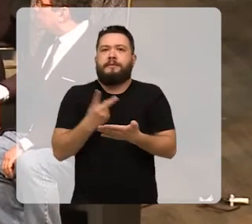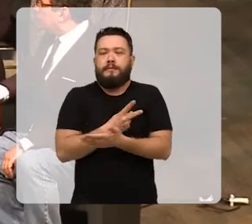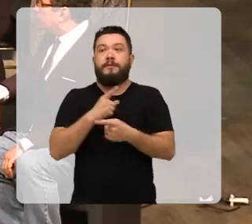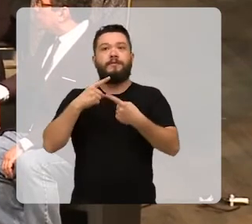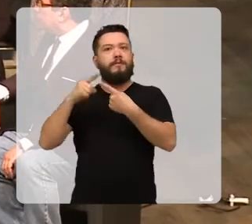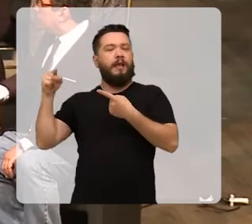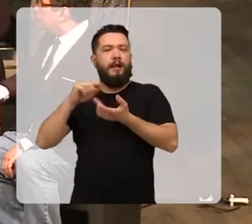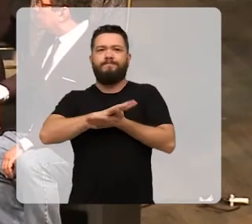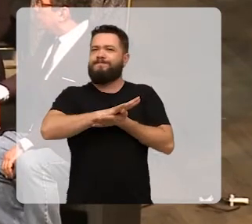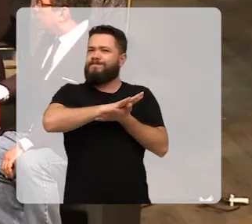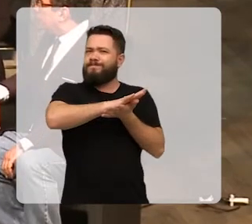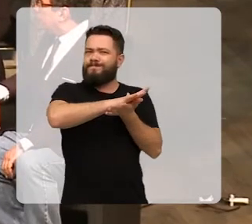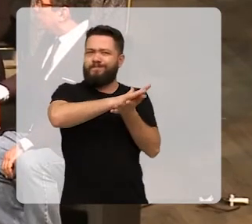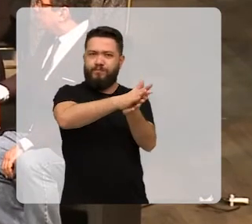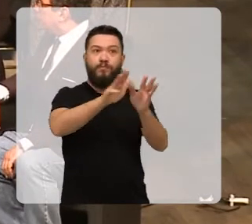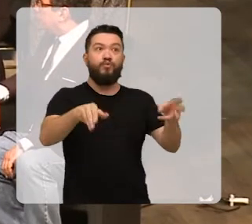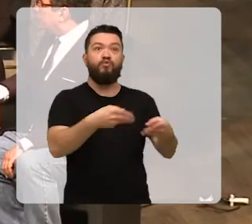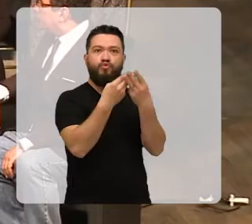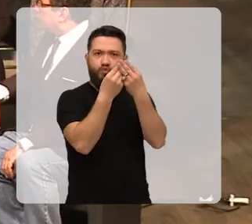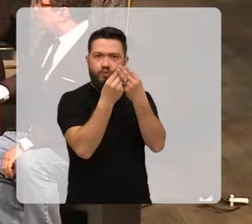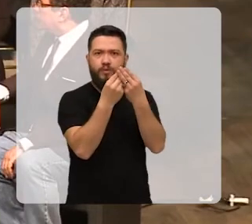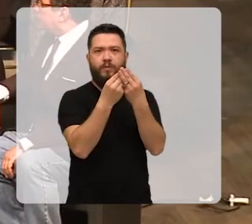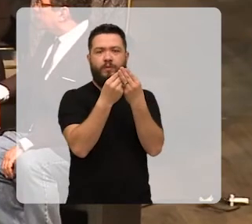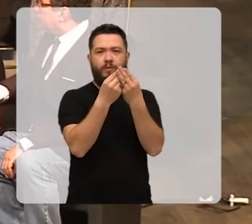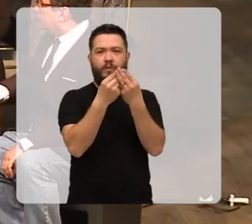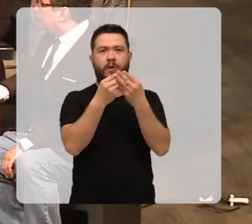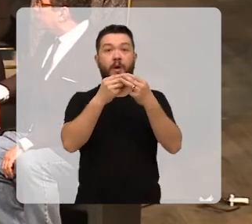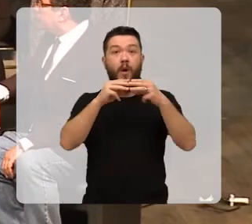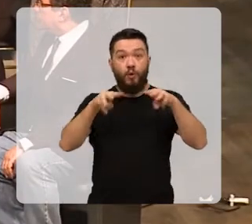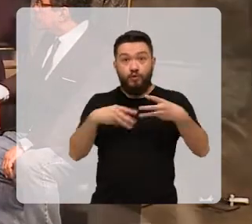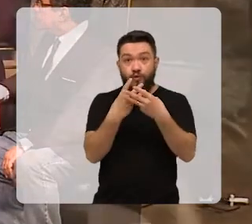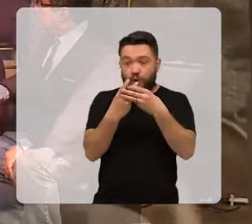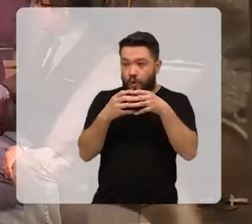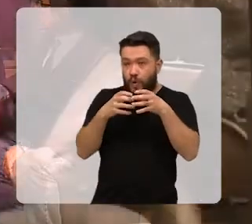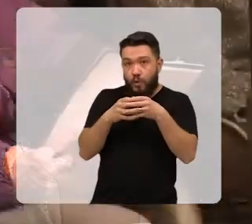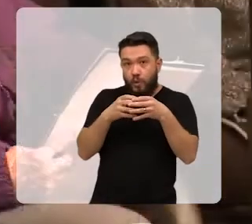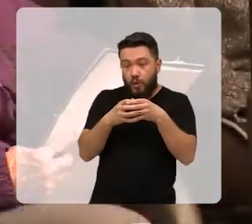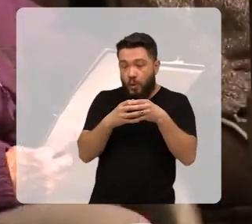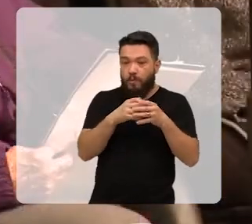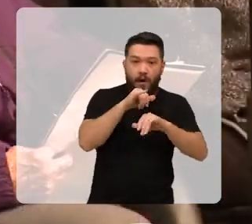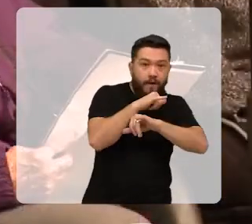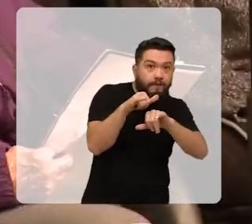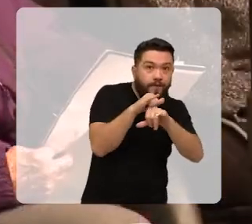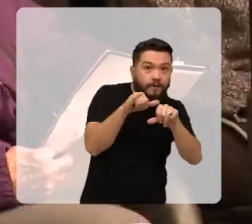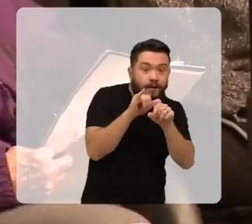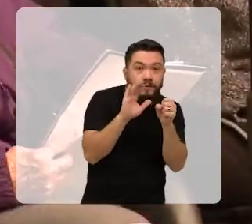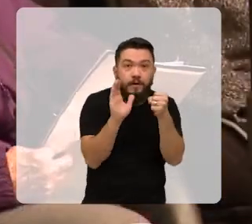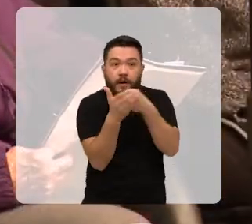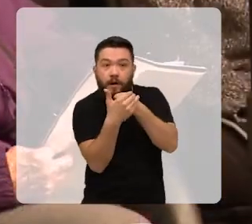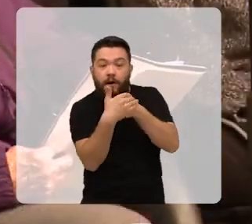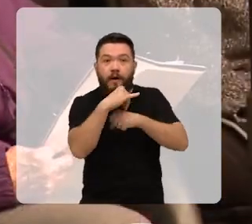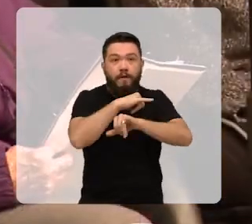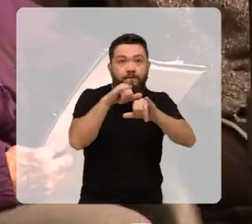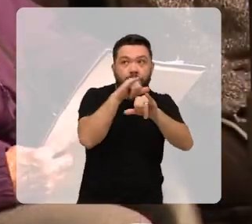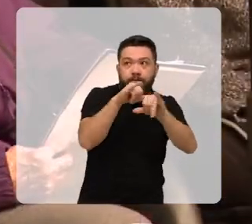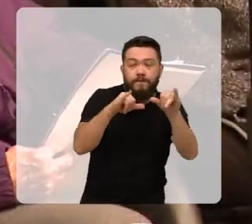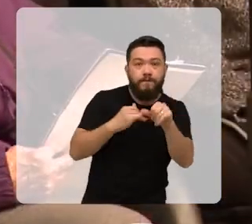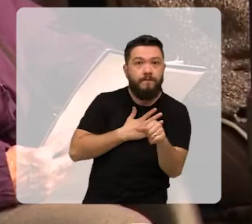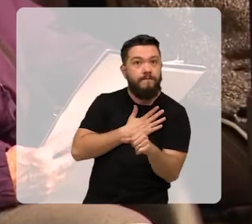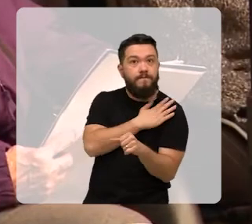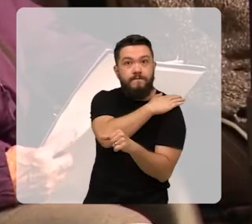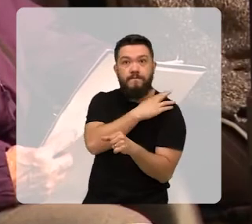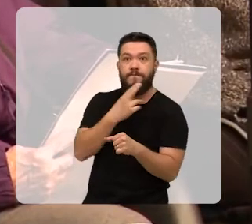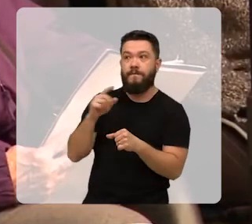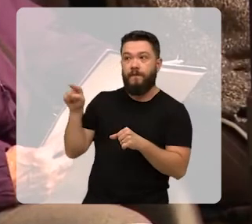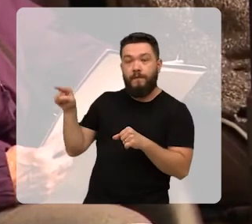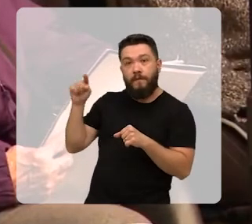e transmitida, através do conselho judaico, à comunidade. Essa conselha cumpriu